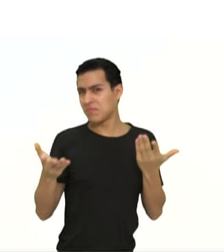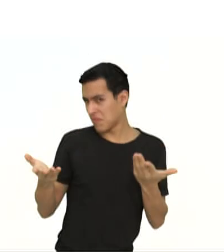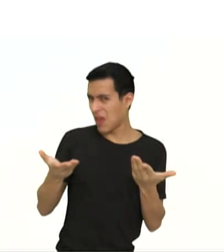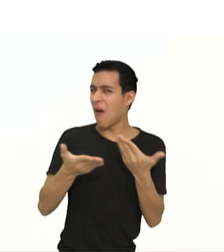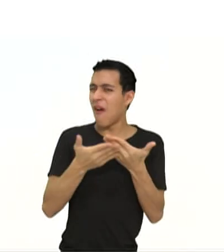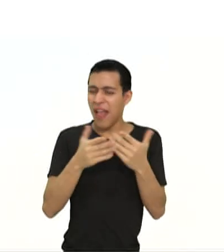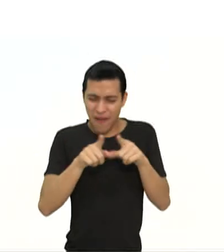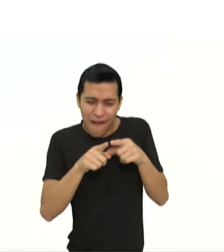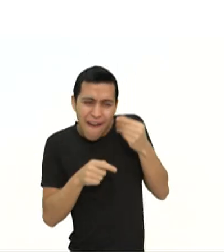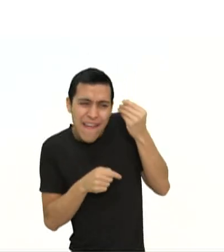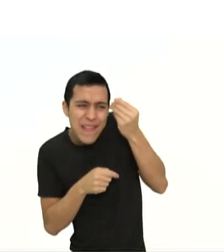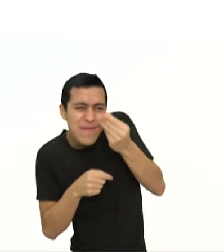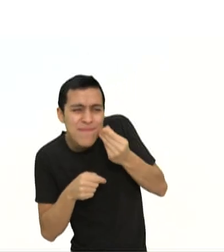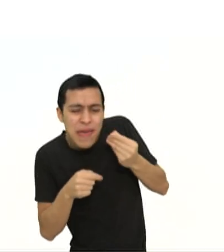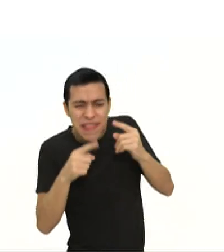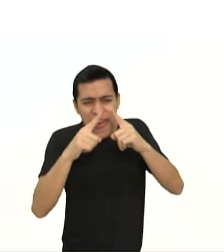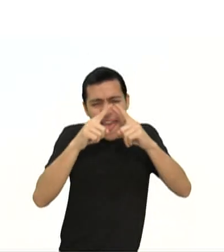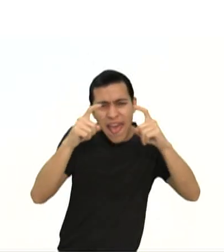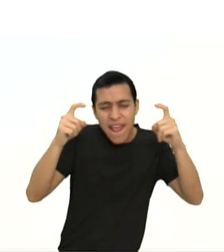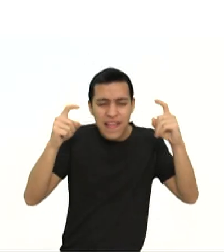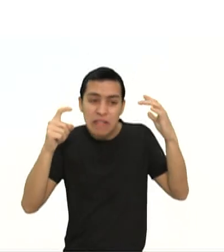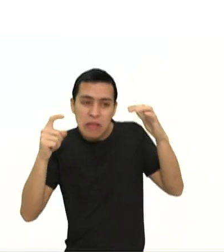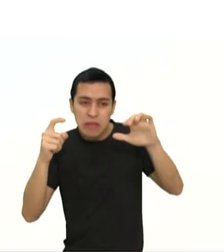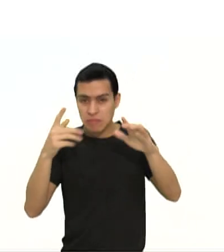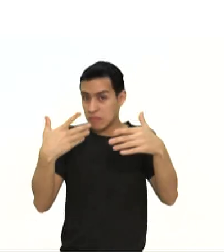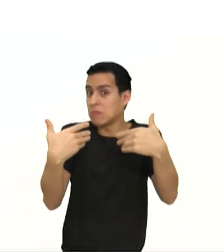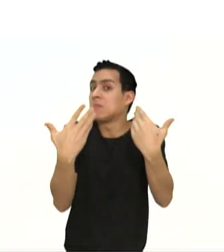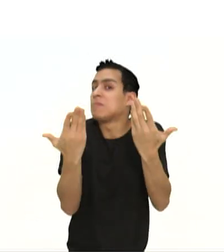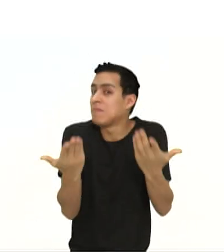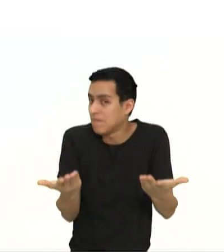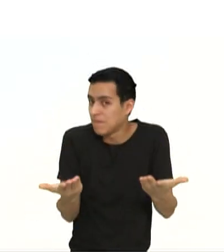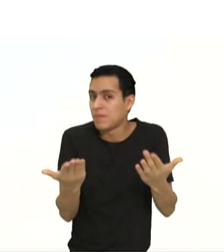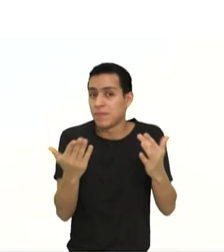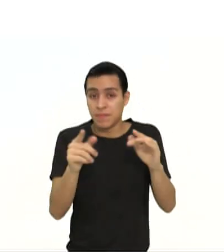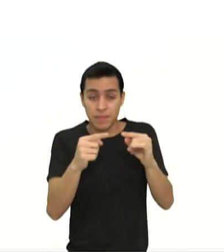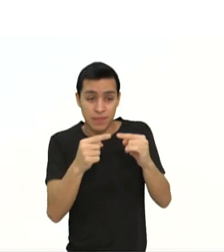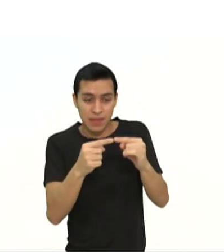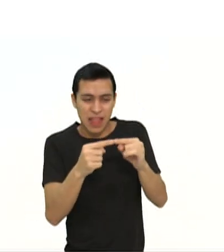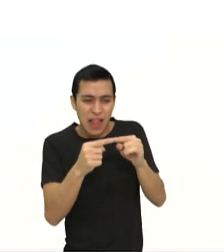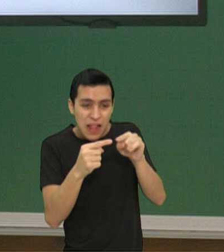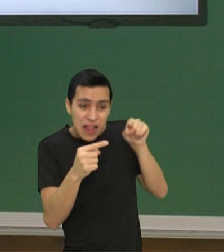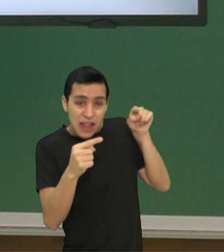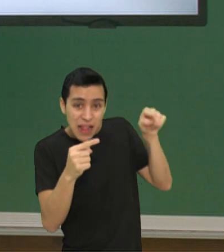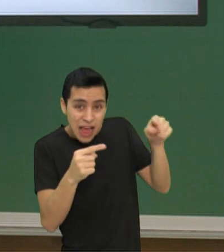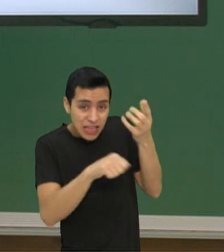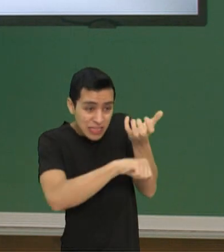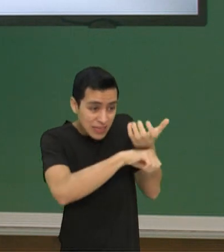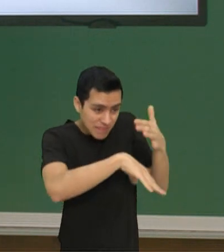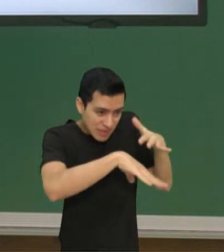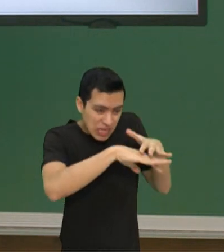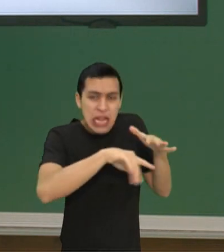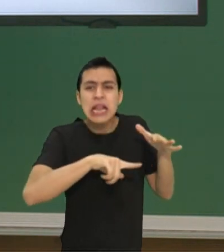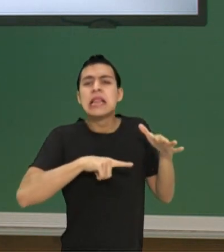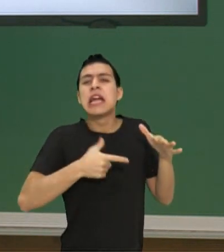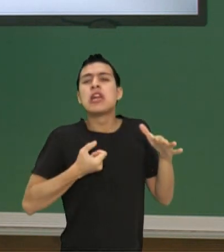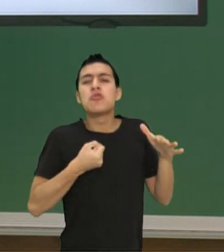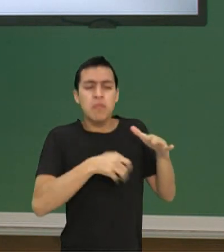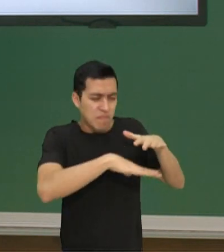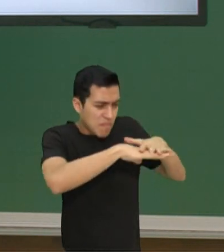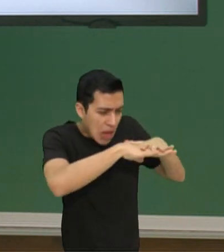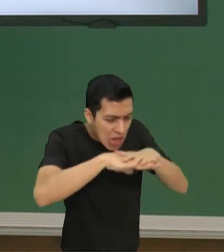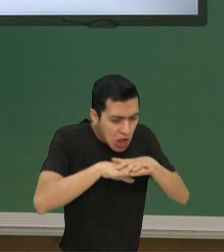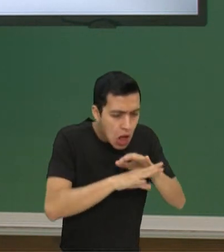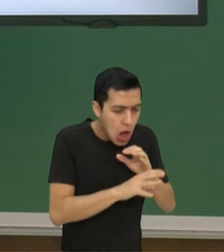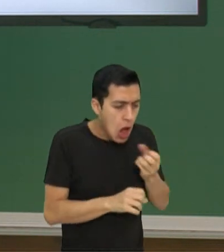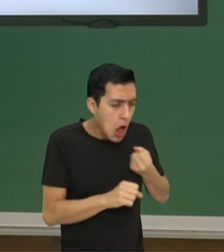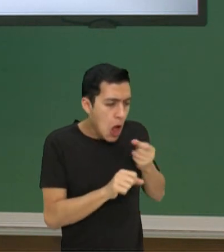de experimentos científicos? Pois é, você sabe. Lá em matemática, você não tem números, né? Lá no